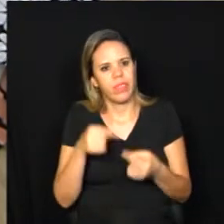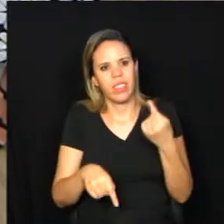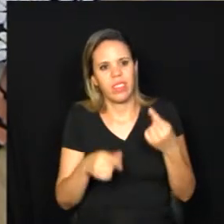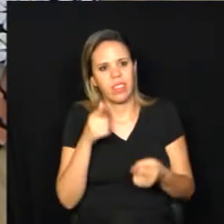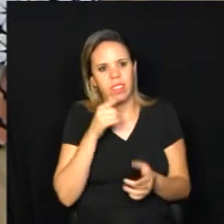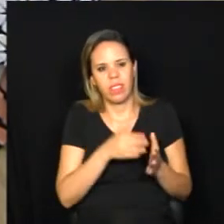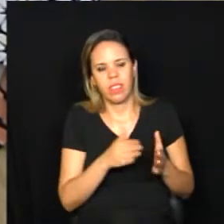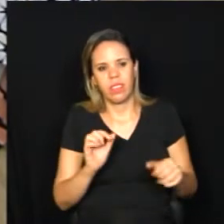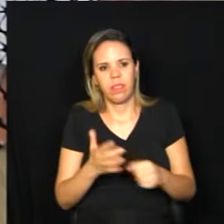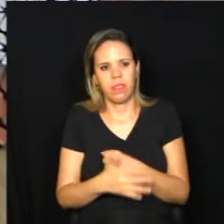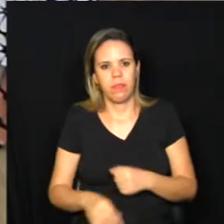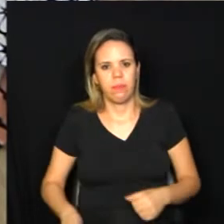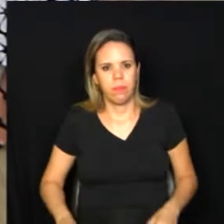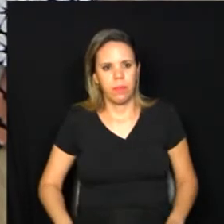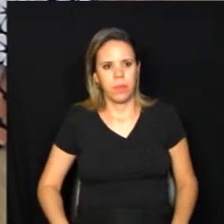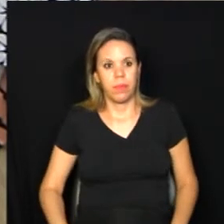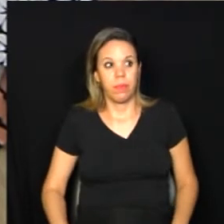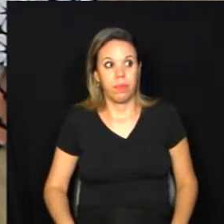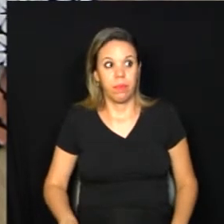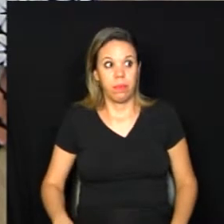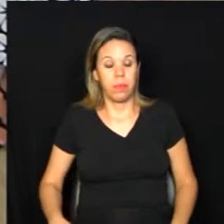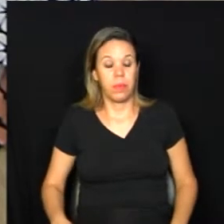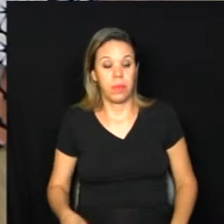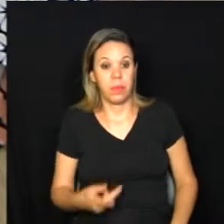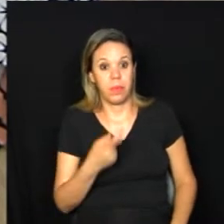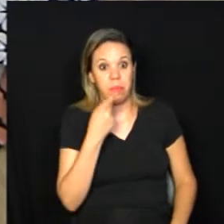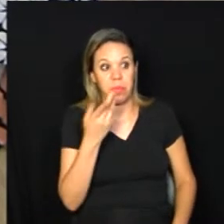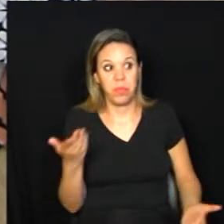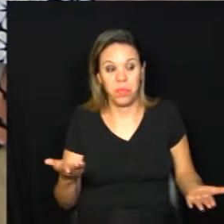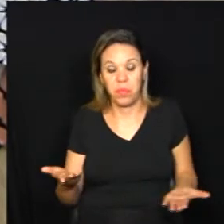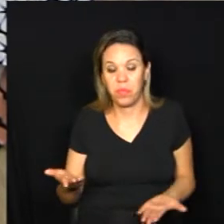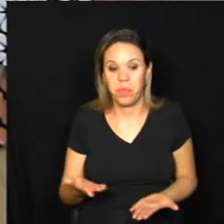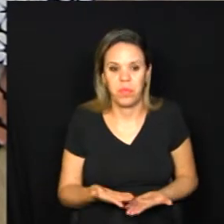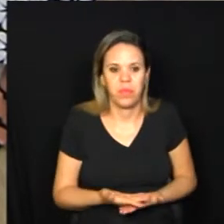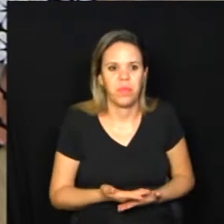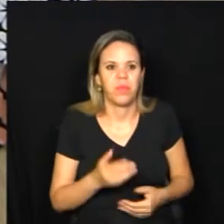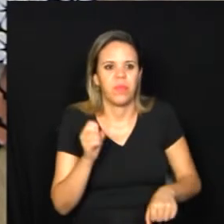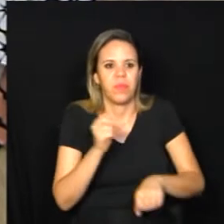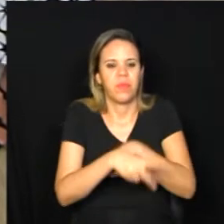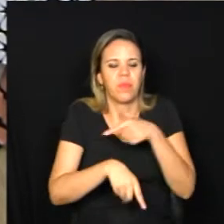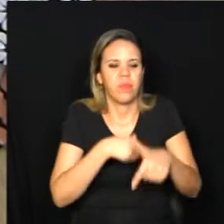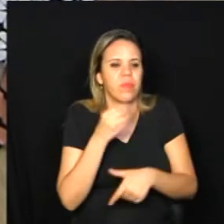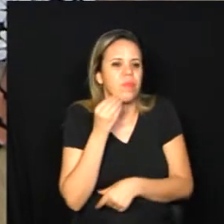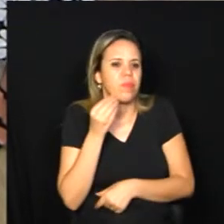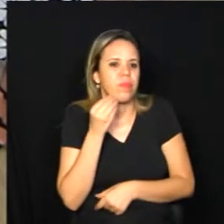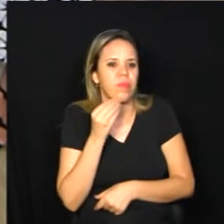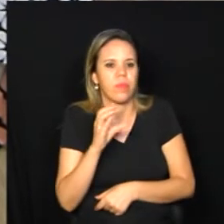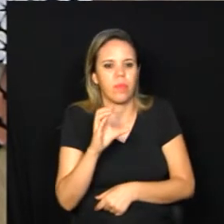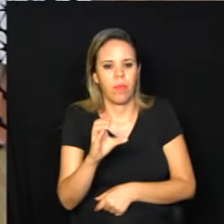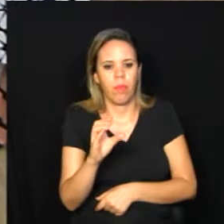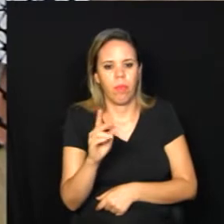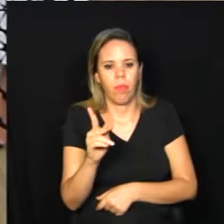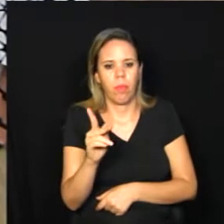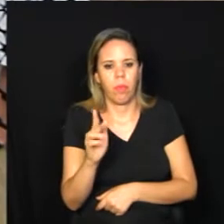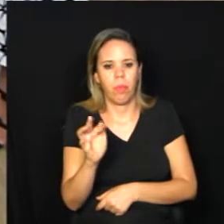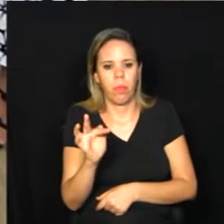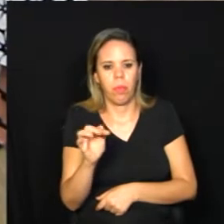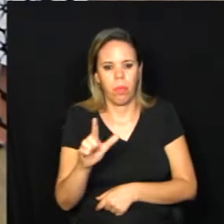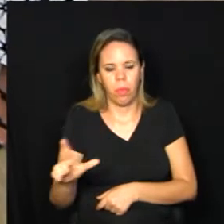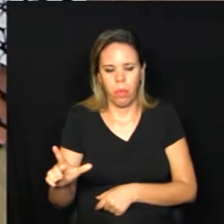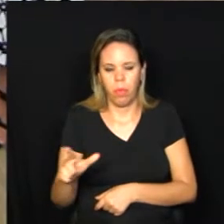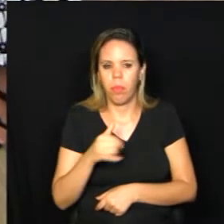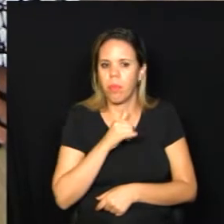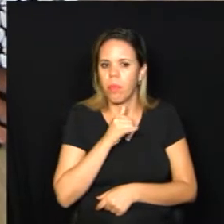em época de pandemia. Vamos falar um pouquinho agora sobre emprego, porque a CPFL está oferecendo um curso